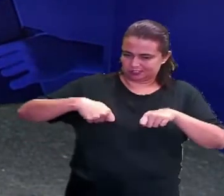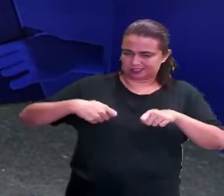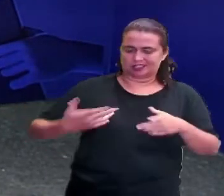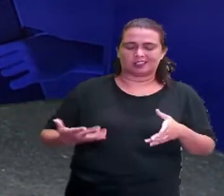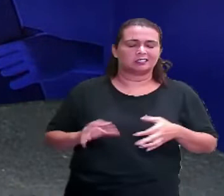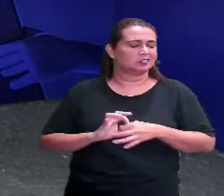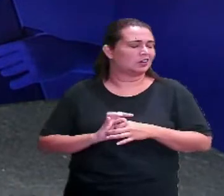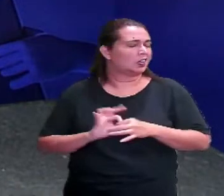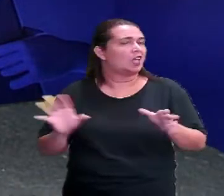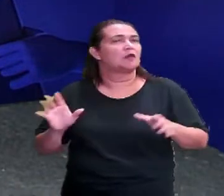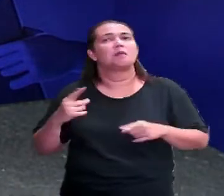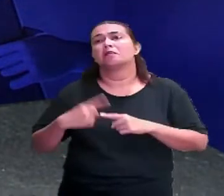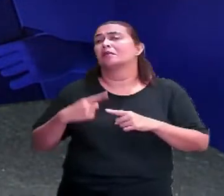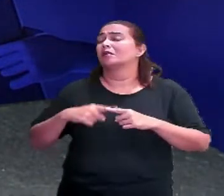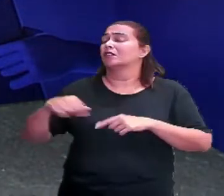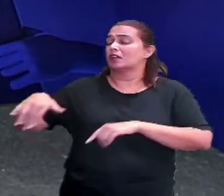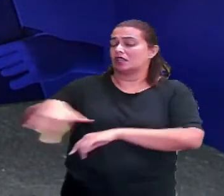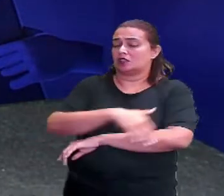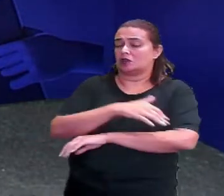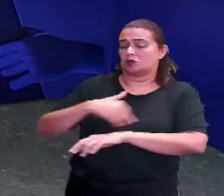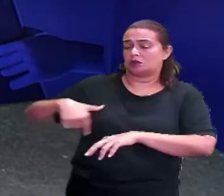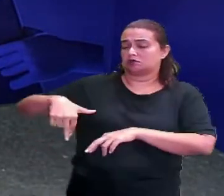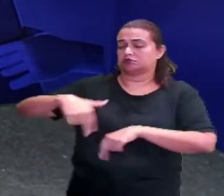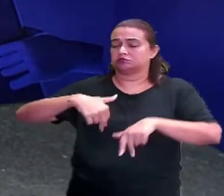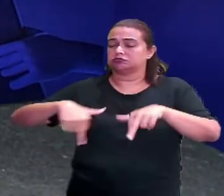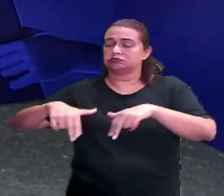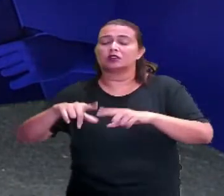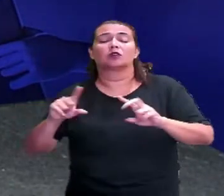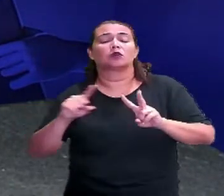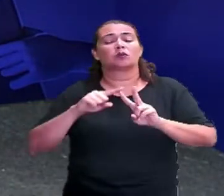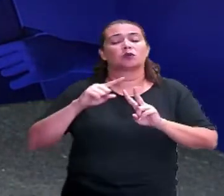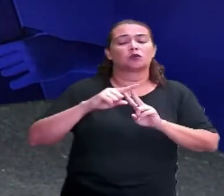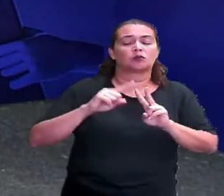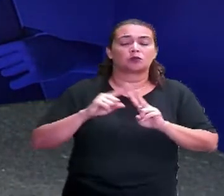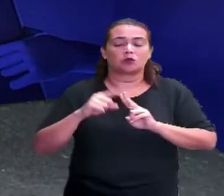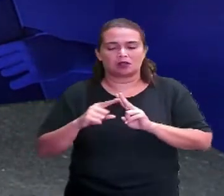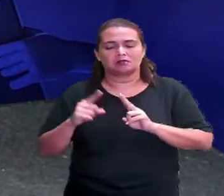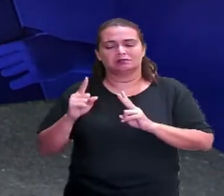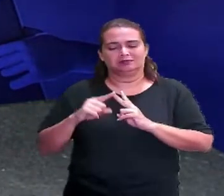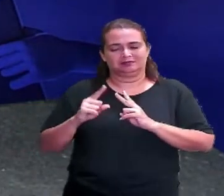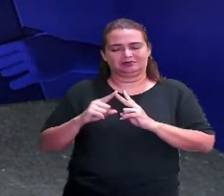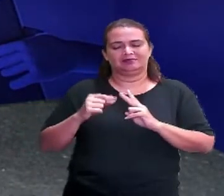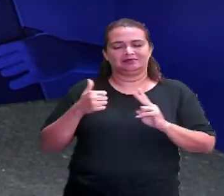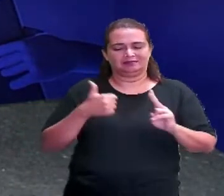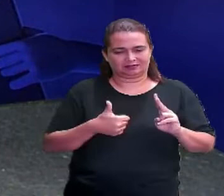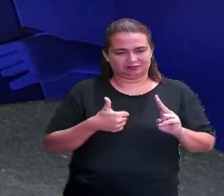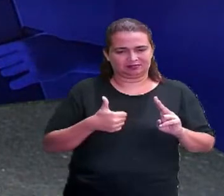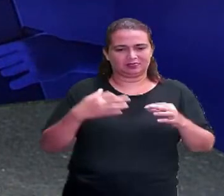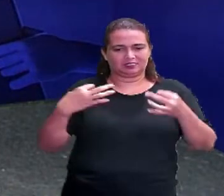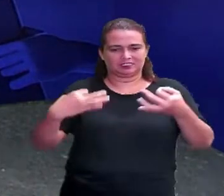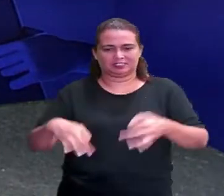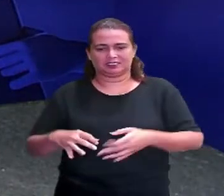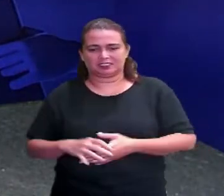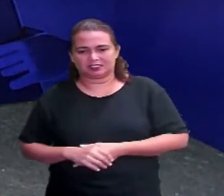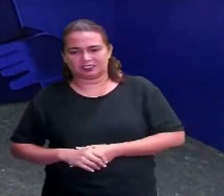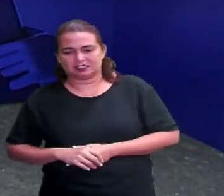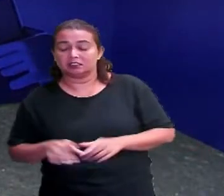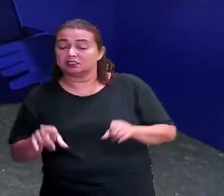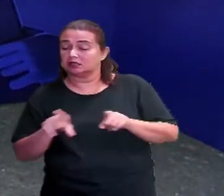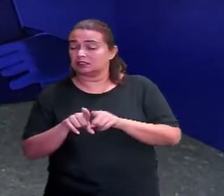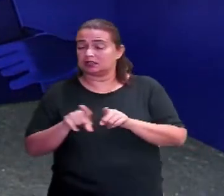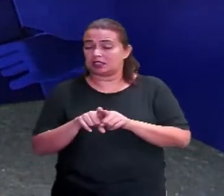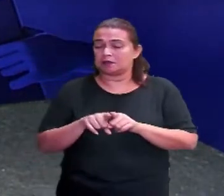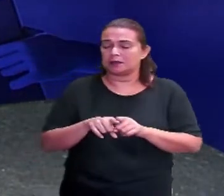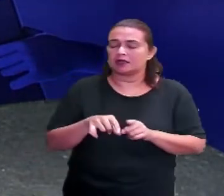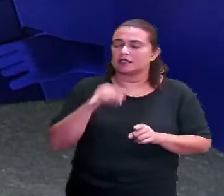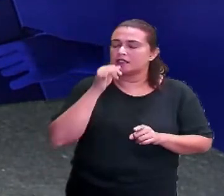né, percorrer as ruas. Parece-me que essa segunda opção é a opção mais adequada. A mesma coisa não se faz quando se vai a um funeral. Eu não